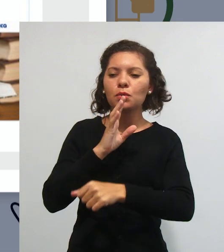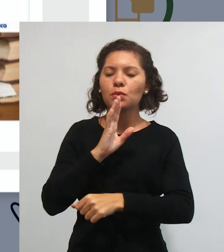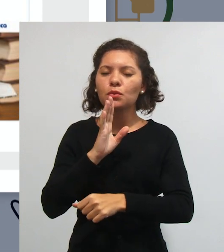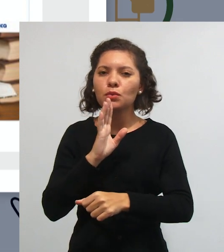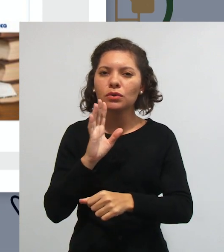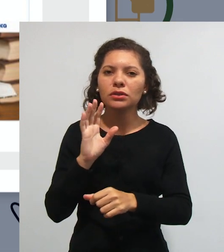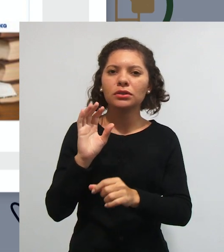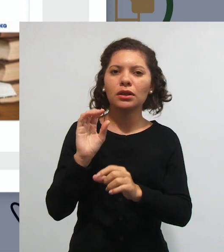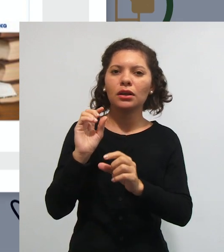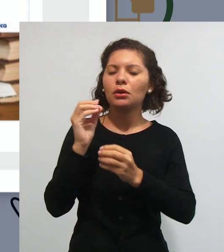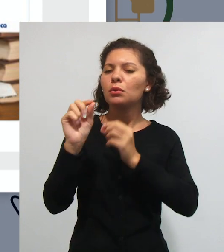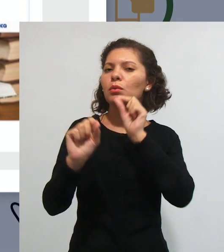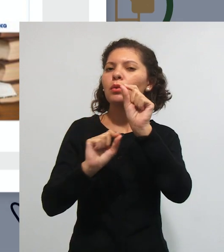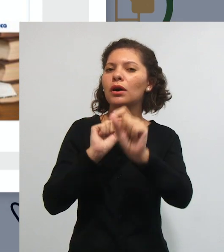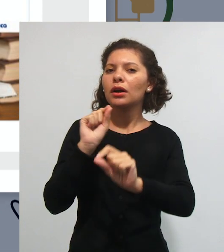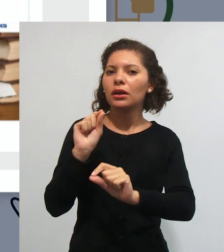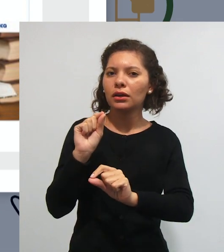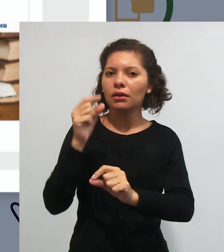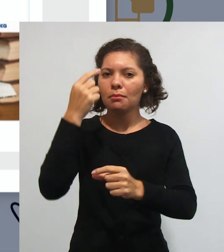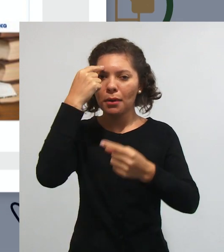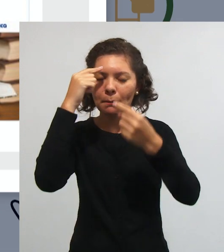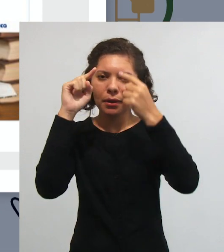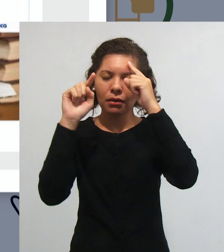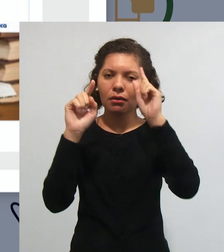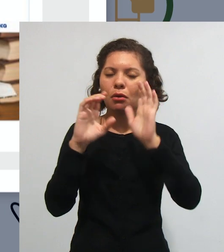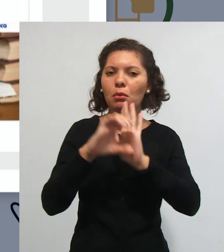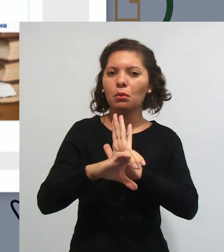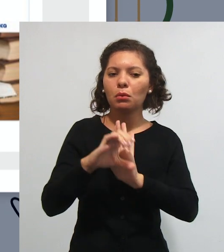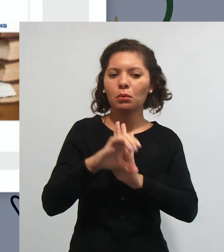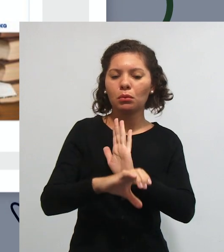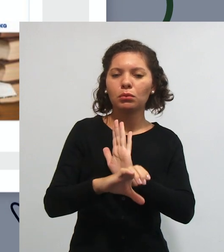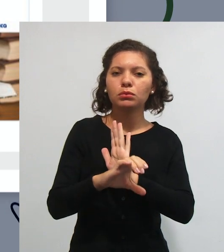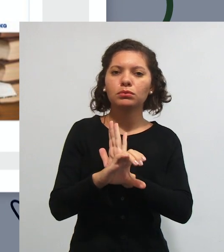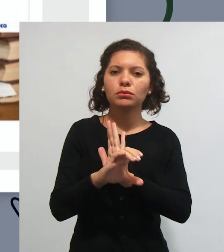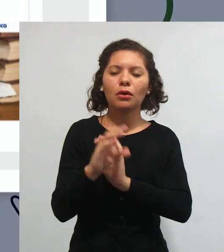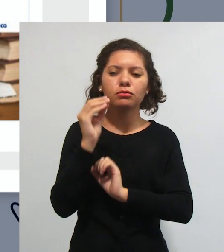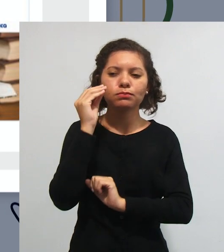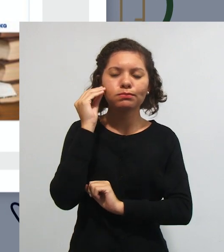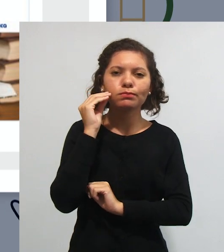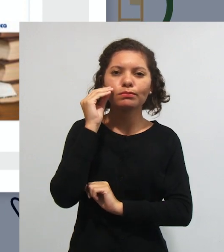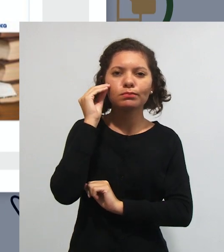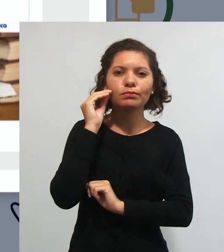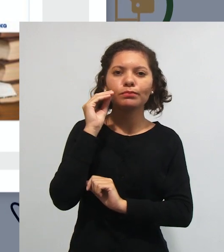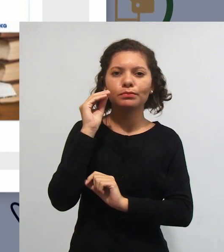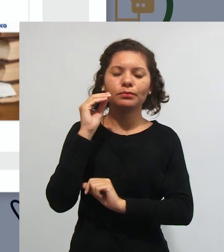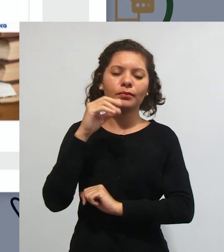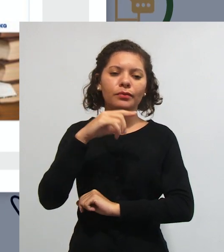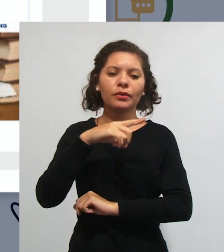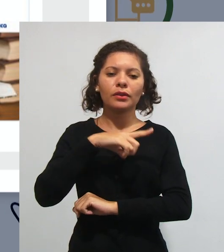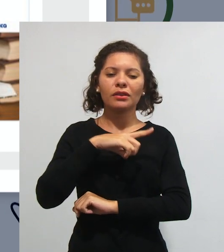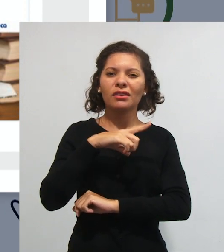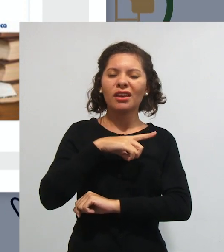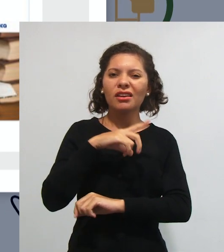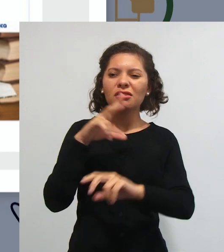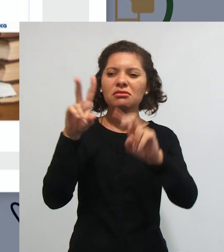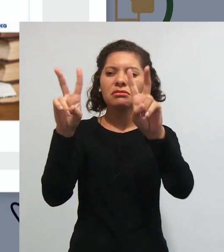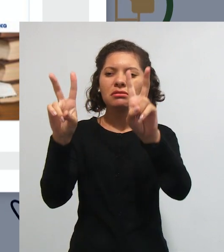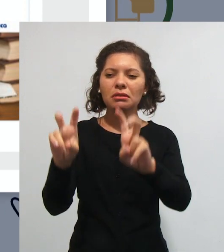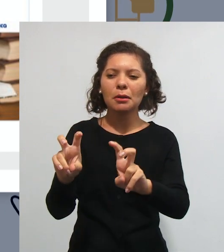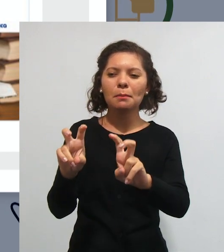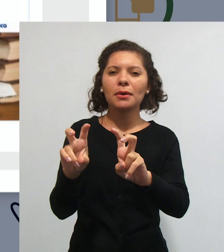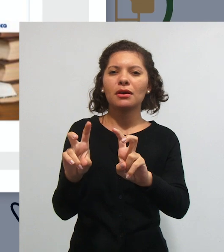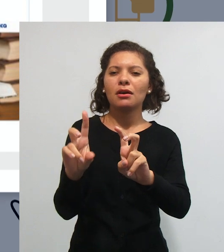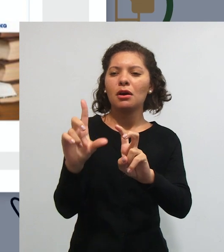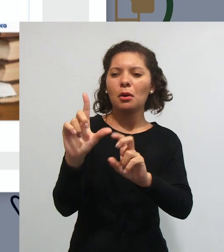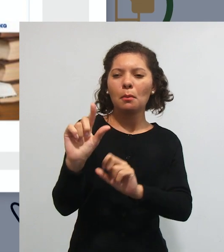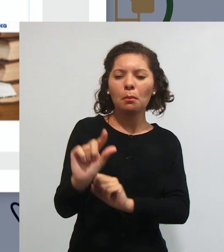conhecer, né, as ideias e os conceitos. Ela é utilizada quando o tema escolhido é escasso, pouca gente escreveu sobre